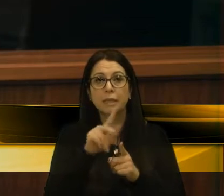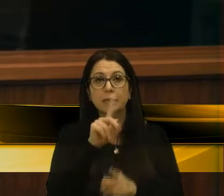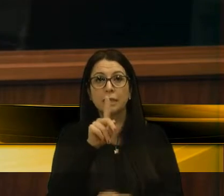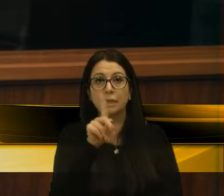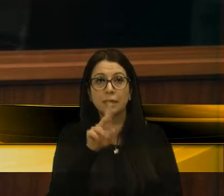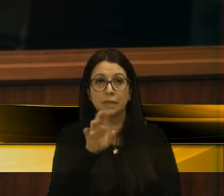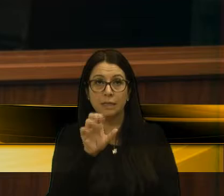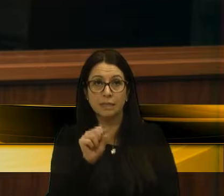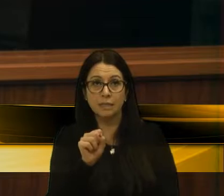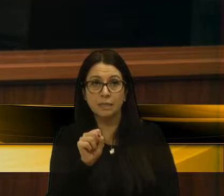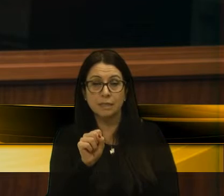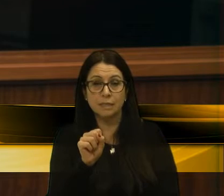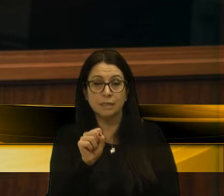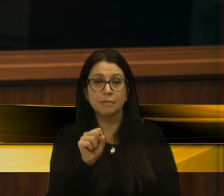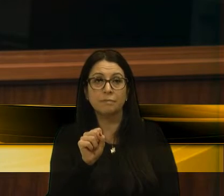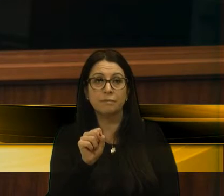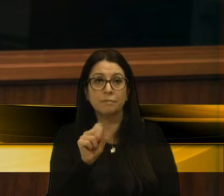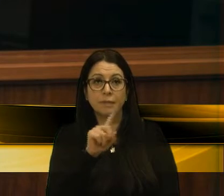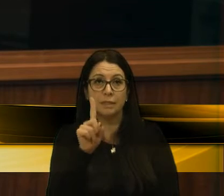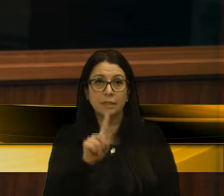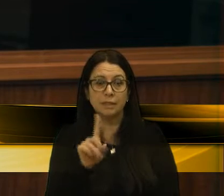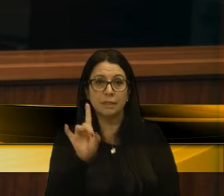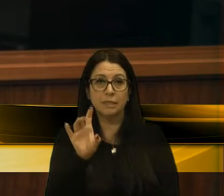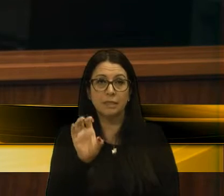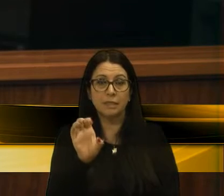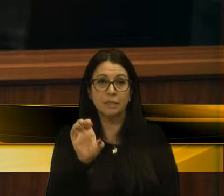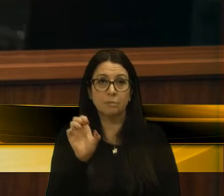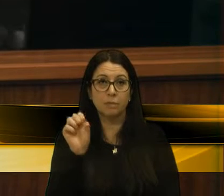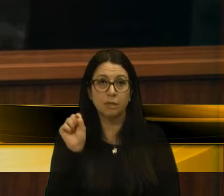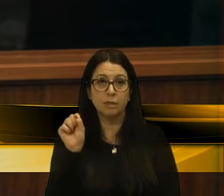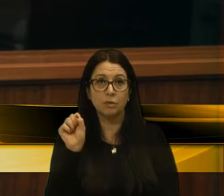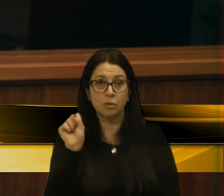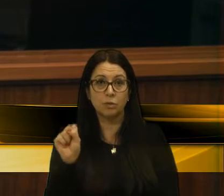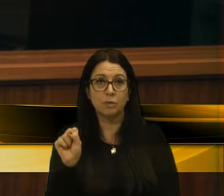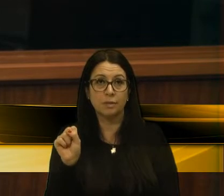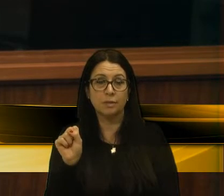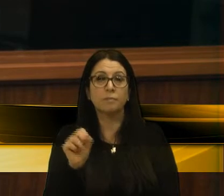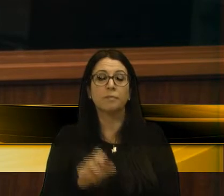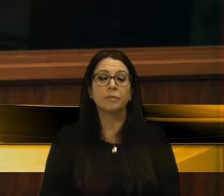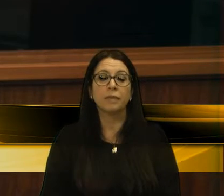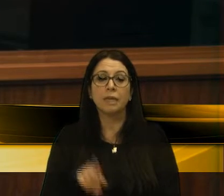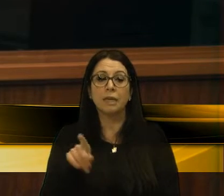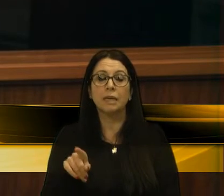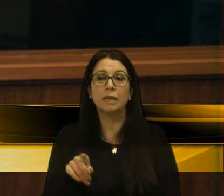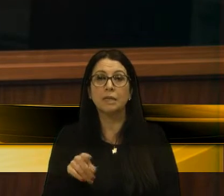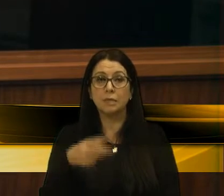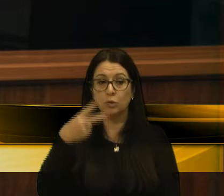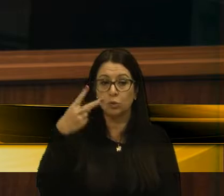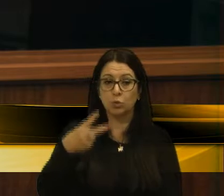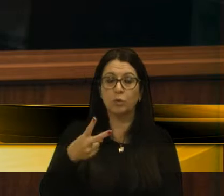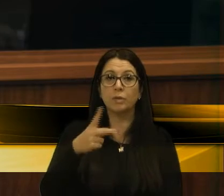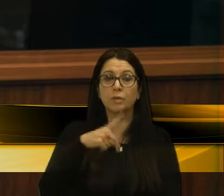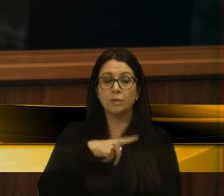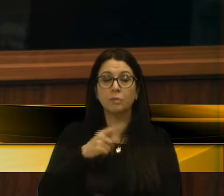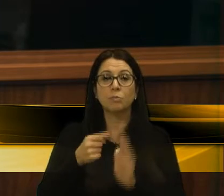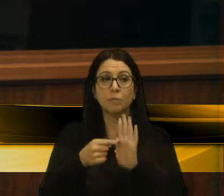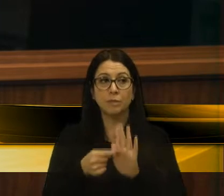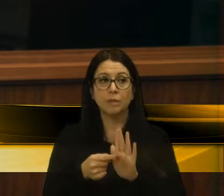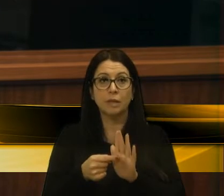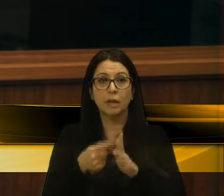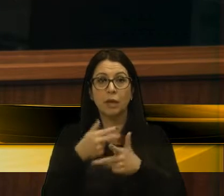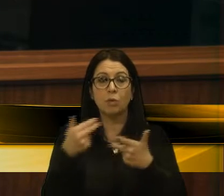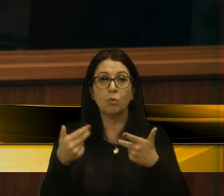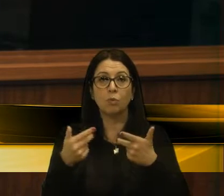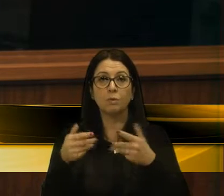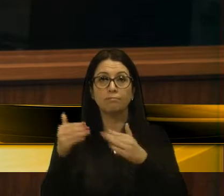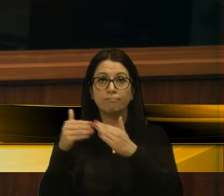fala zona de especial de interesse social, nas ZEIs 2, a gente vai trazer já alguns